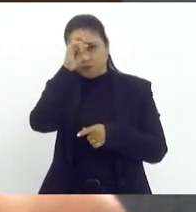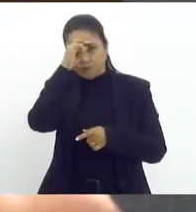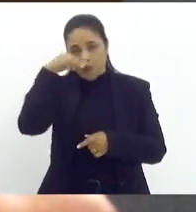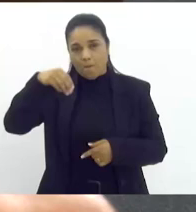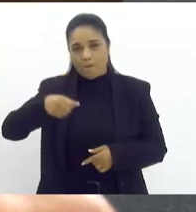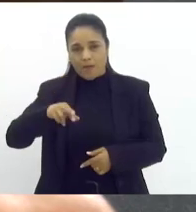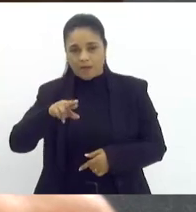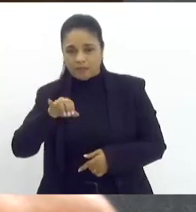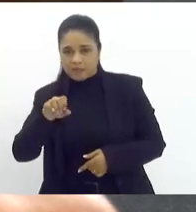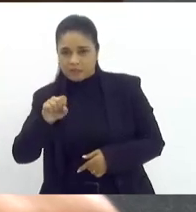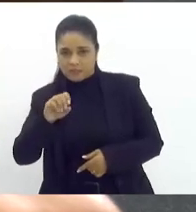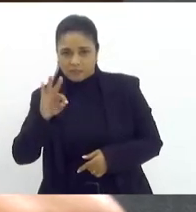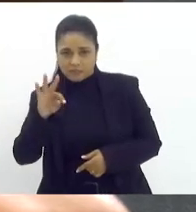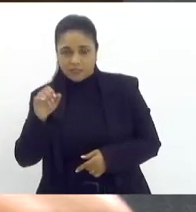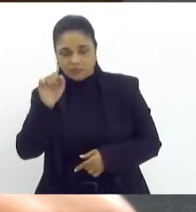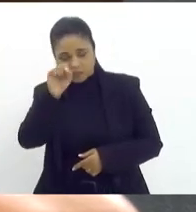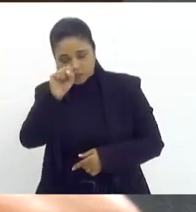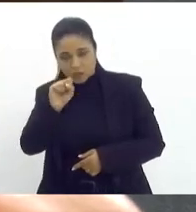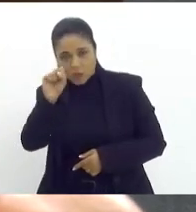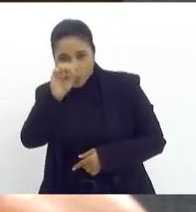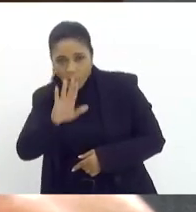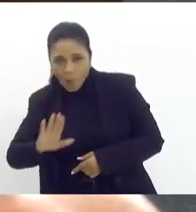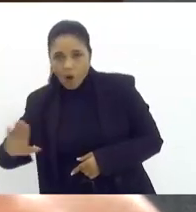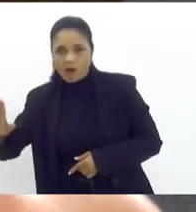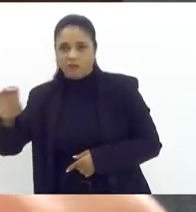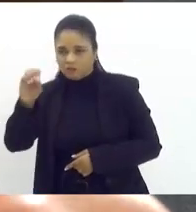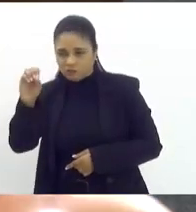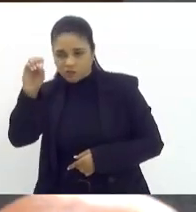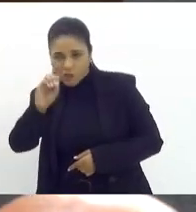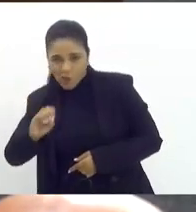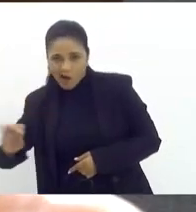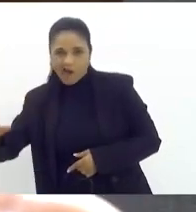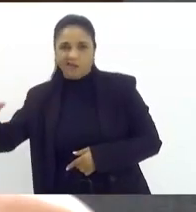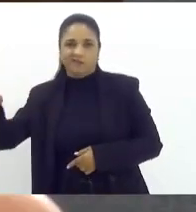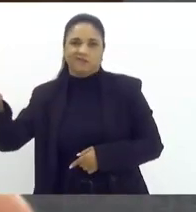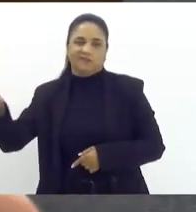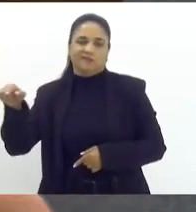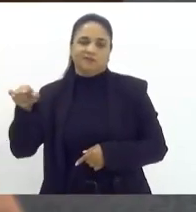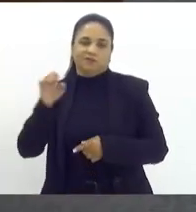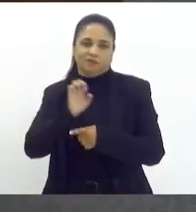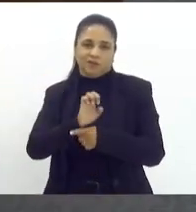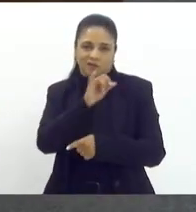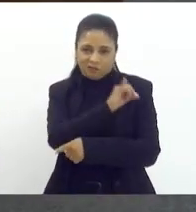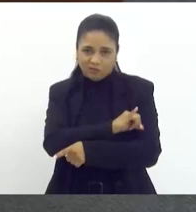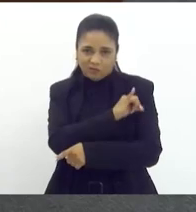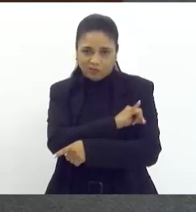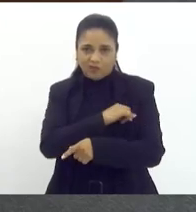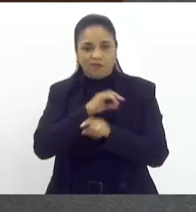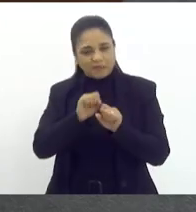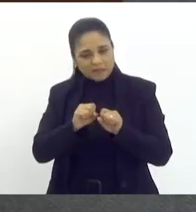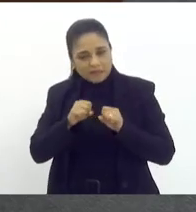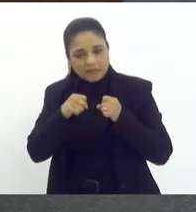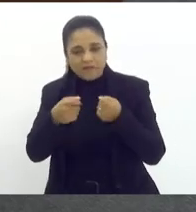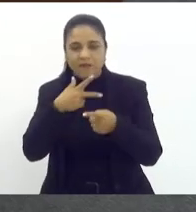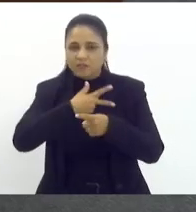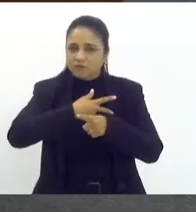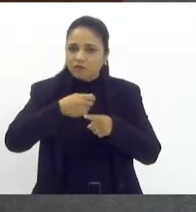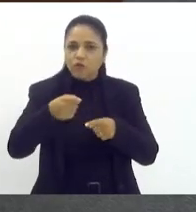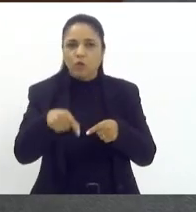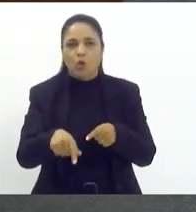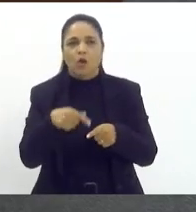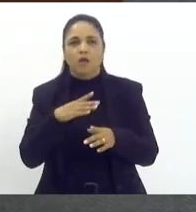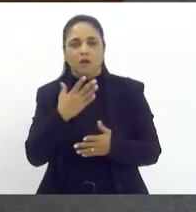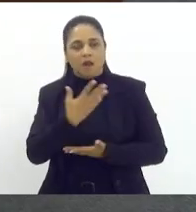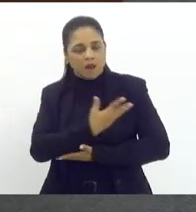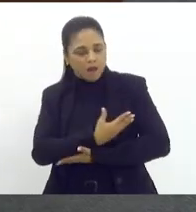essa é uma vitória das mulheres essa é uma vitória daquelas e daqueles que defendem aí é o leite como